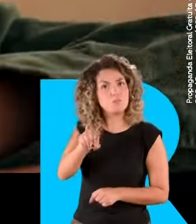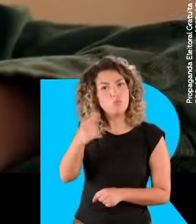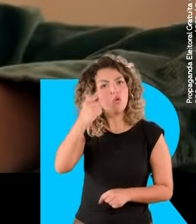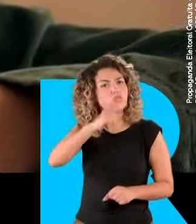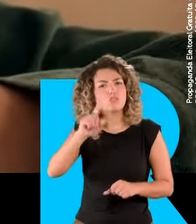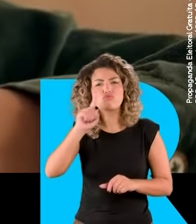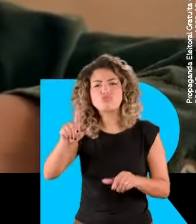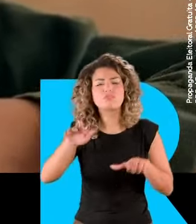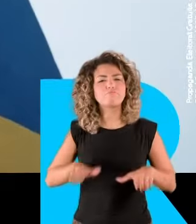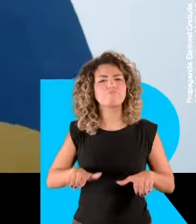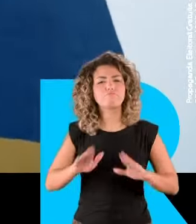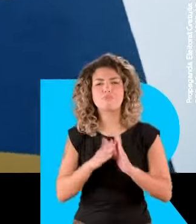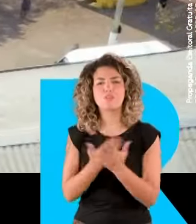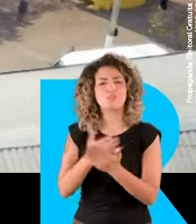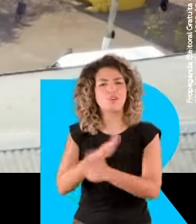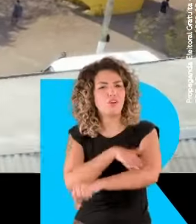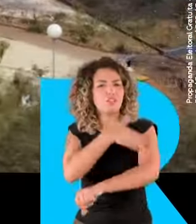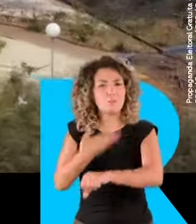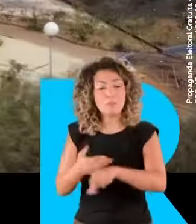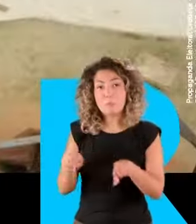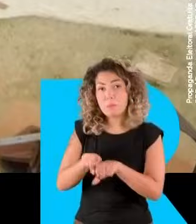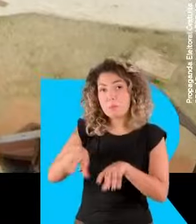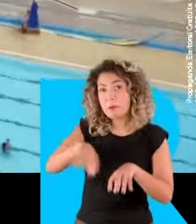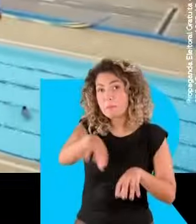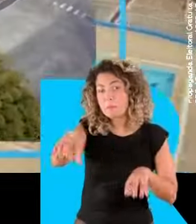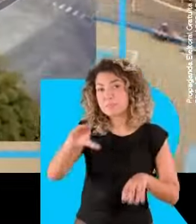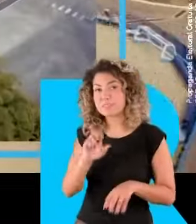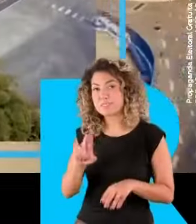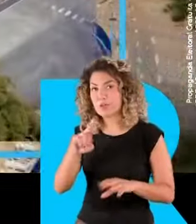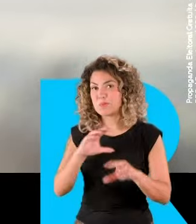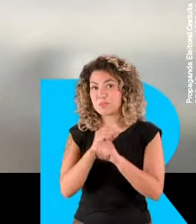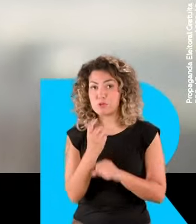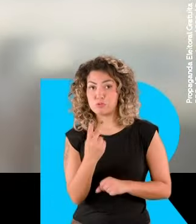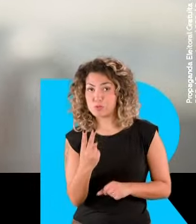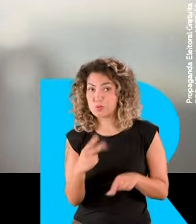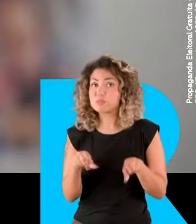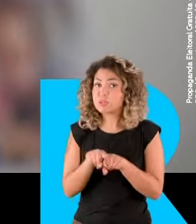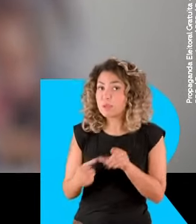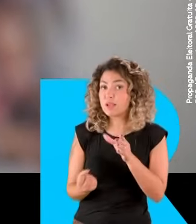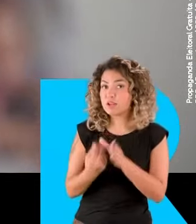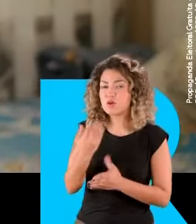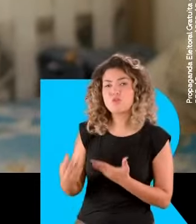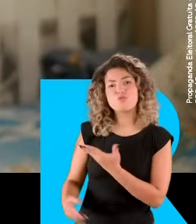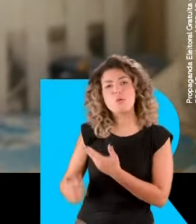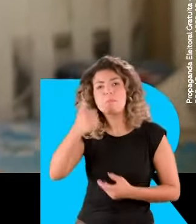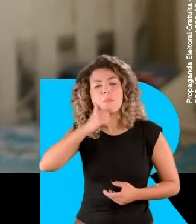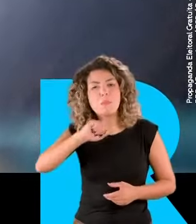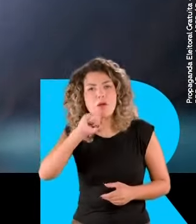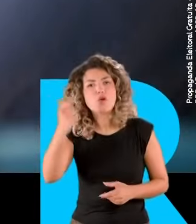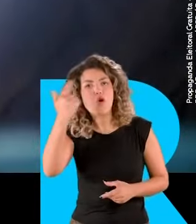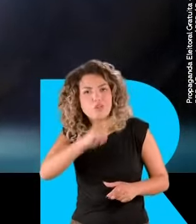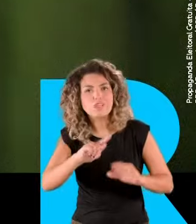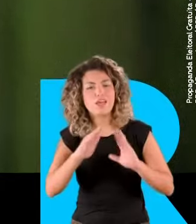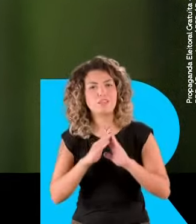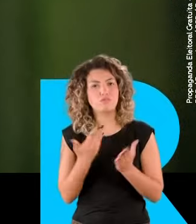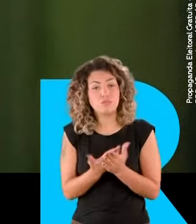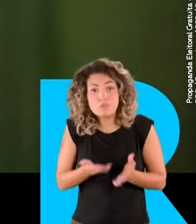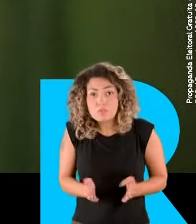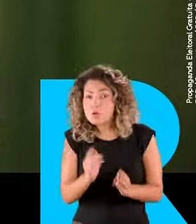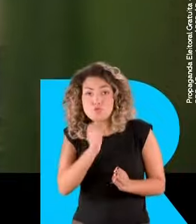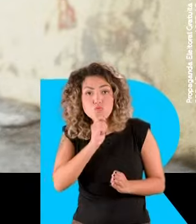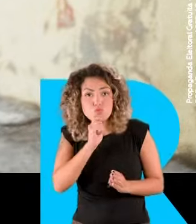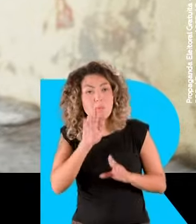dia inteiro na escola. Está fazendo 12 novos céus. Criou o Mãe Paulistana Creche, que garante vaga na